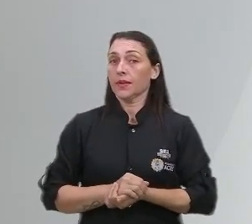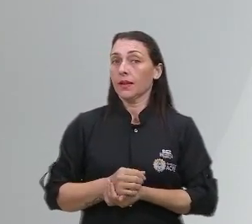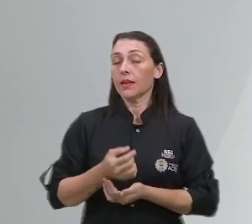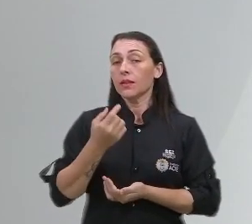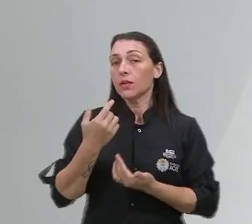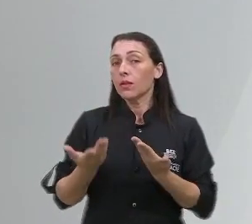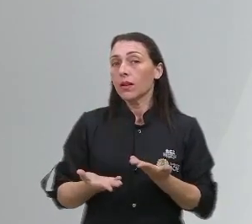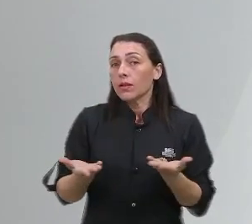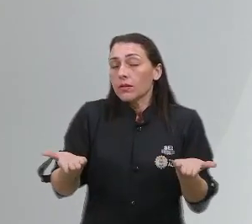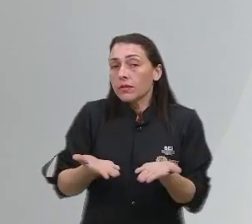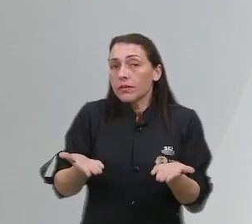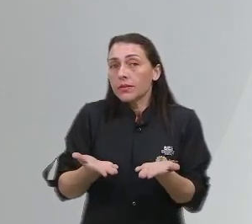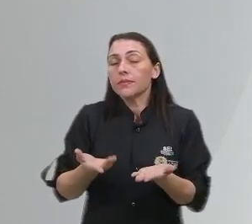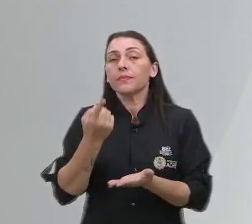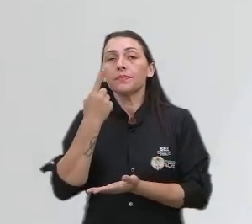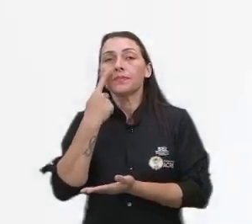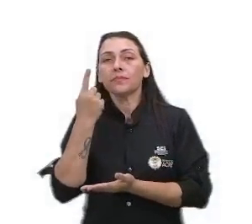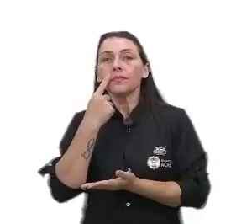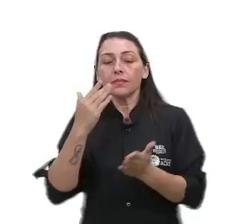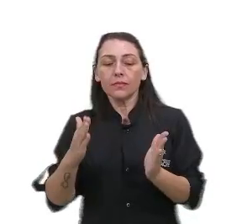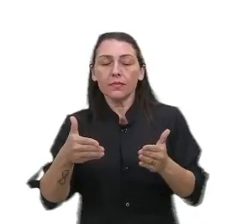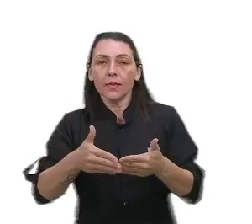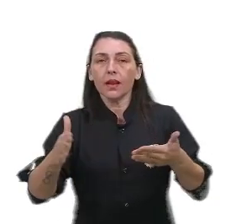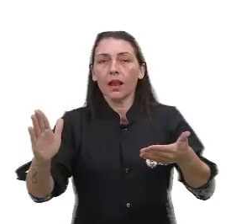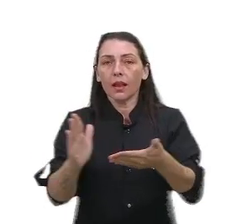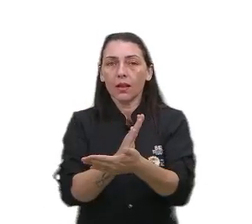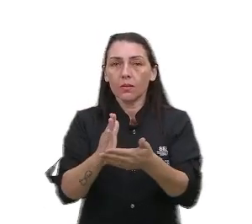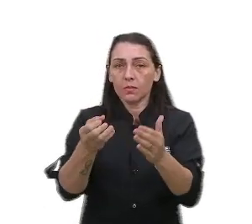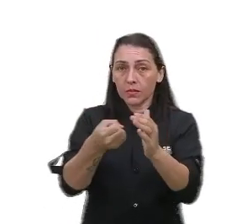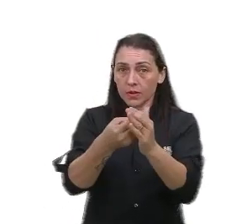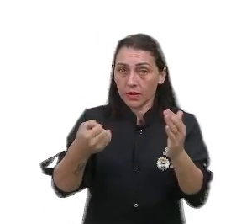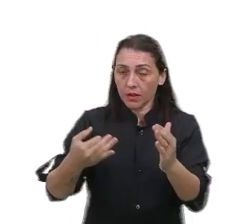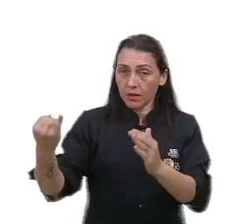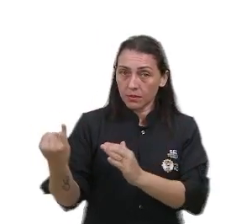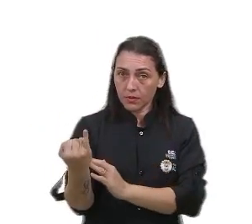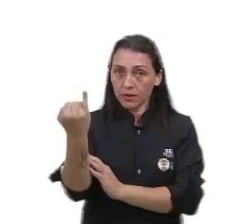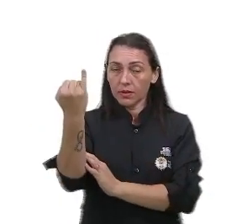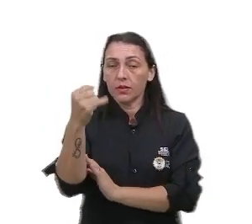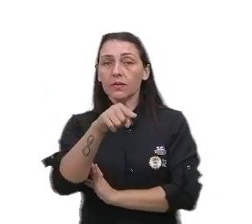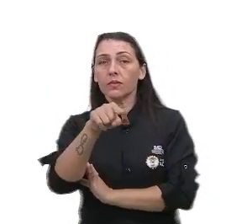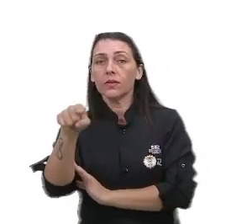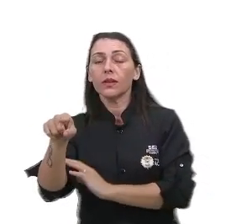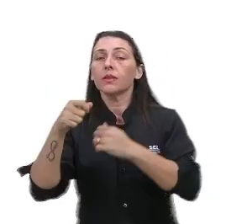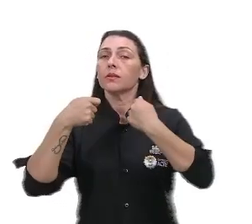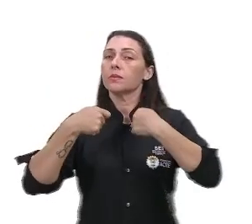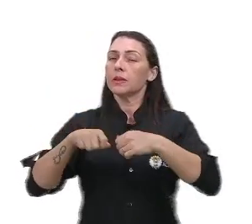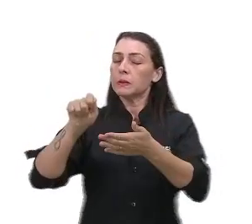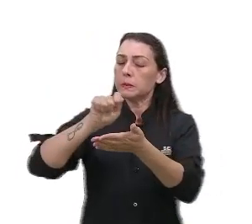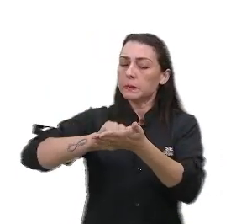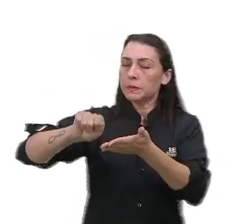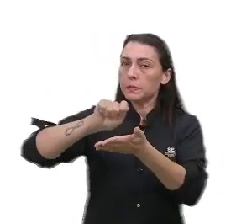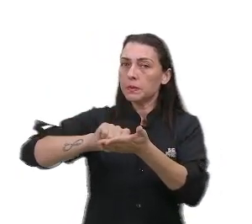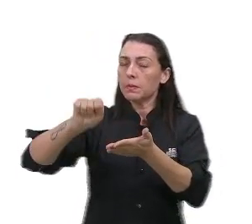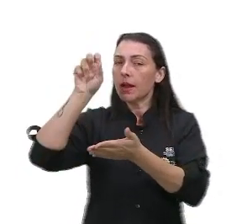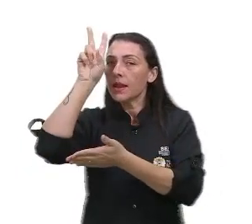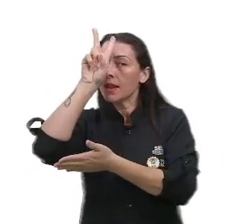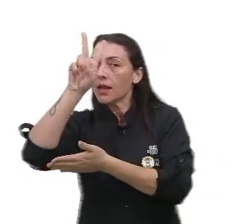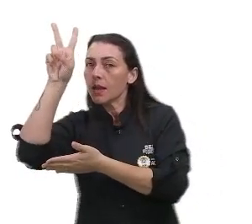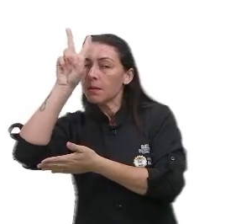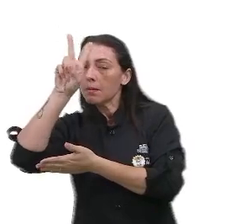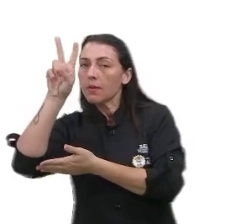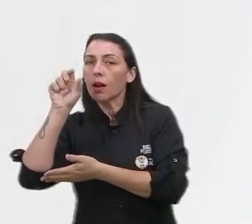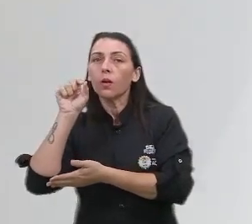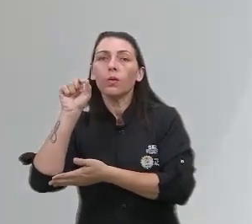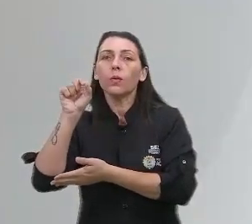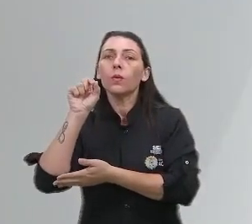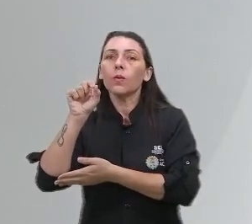vamos então focar em algumas características importantes que vocês devem anotar para lembrar